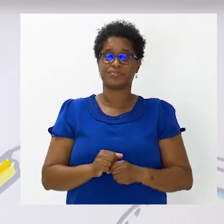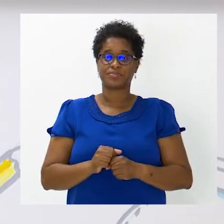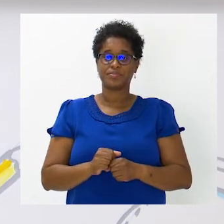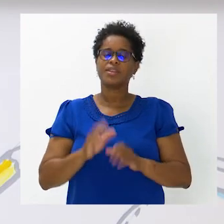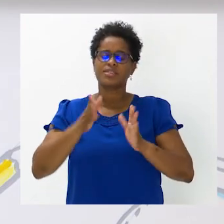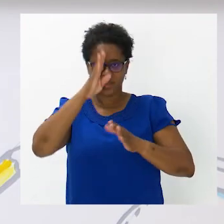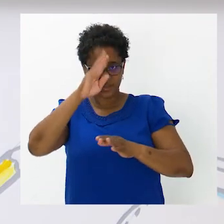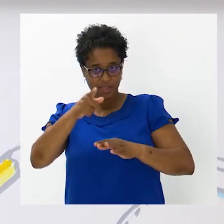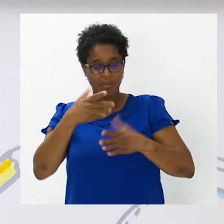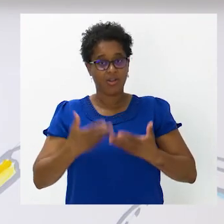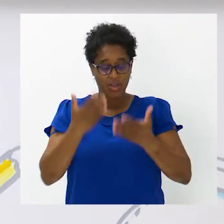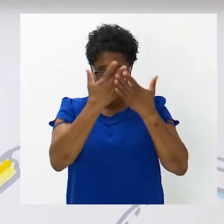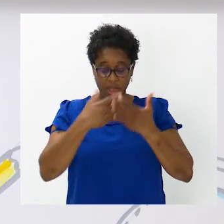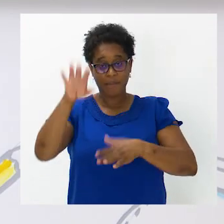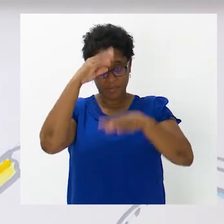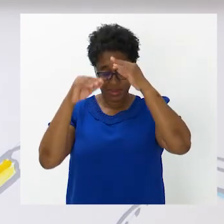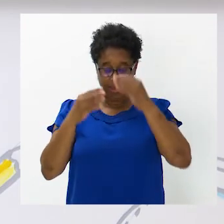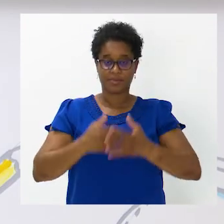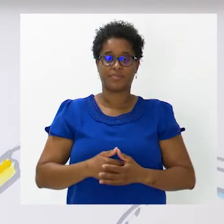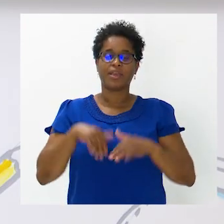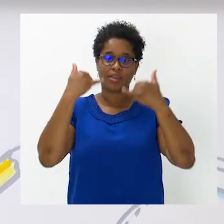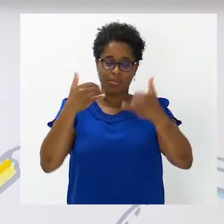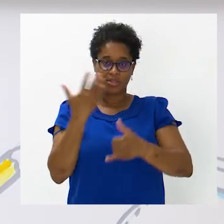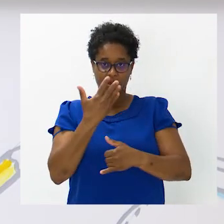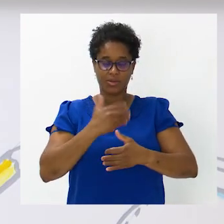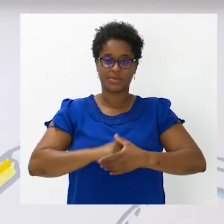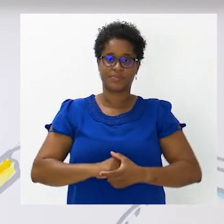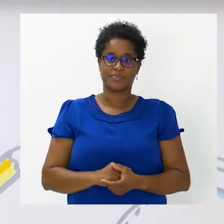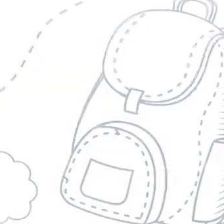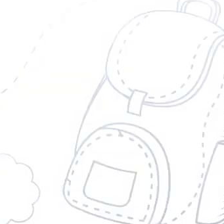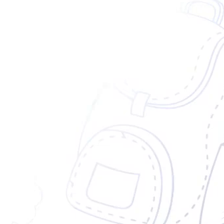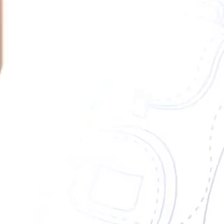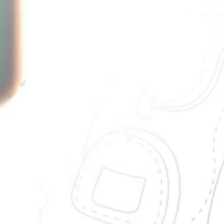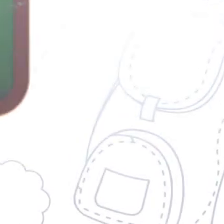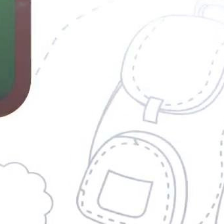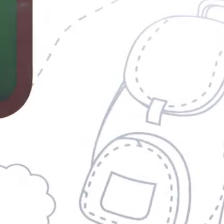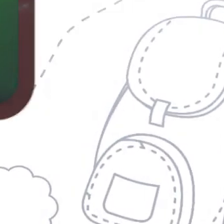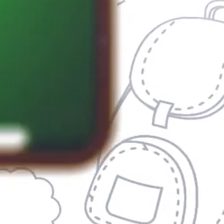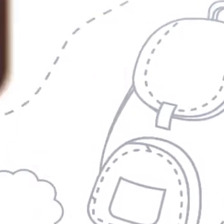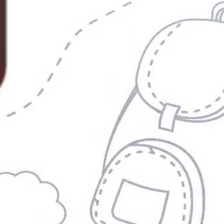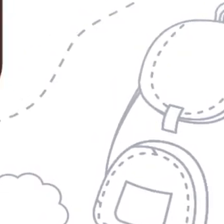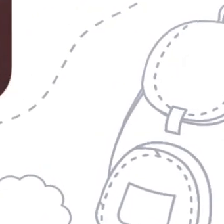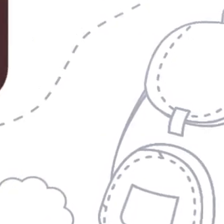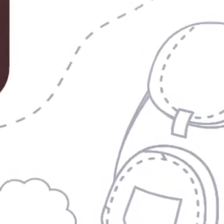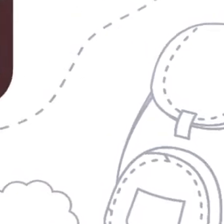aula. Já sabem, agora é estudar para aprender. Até a próxima aula.